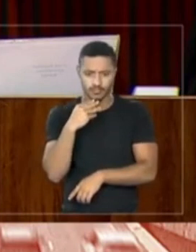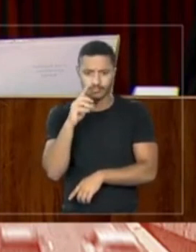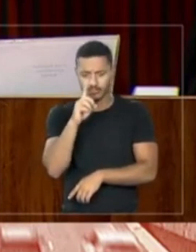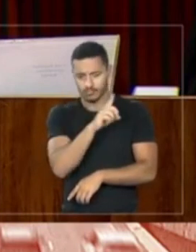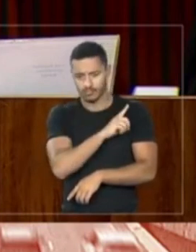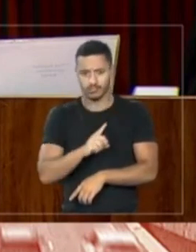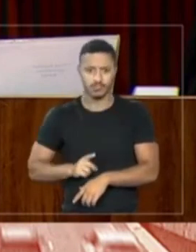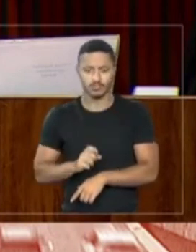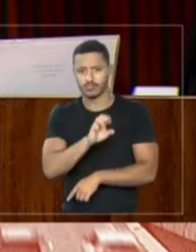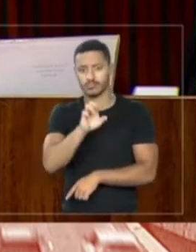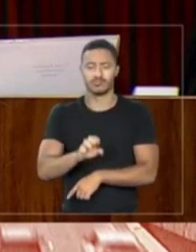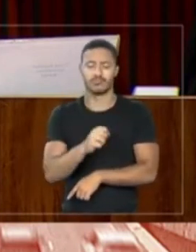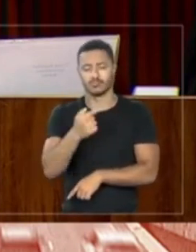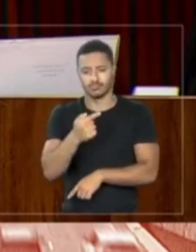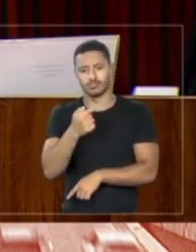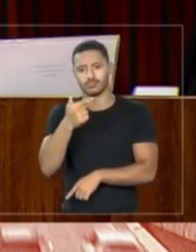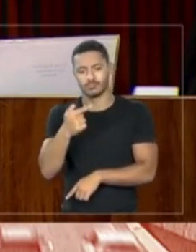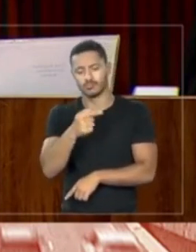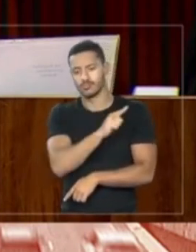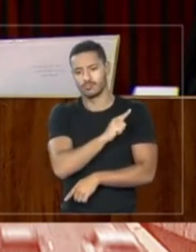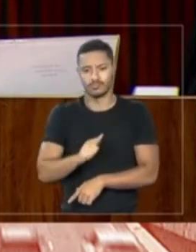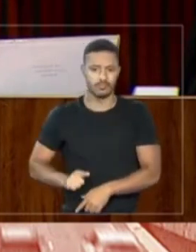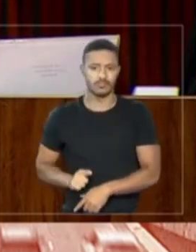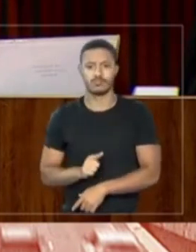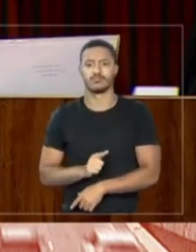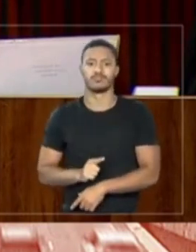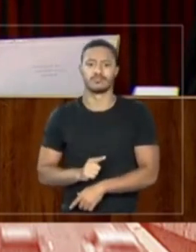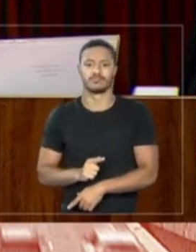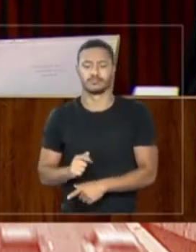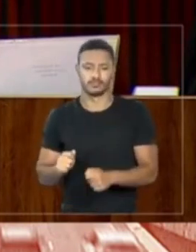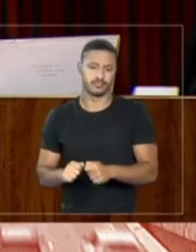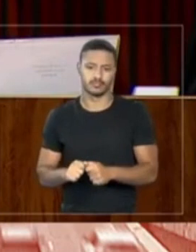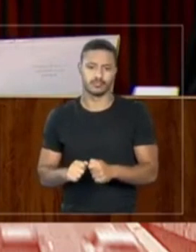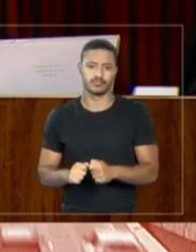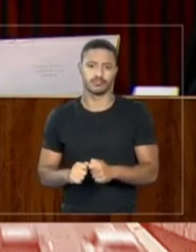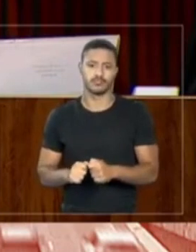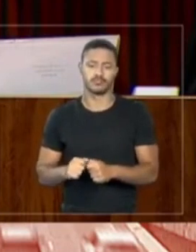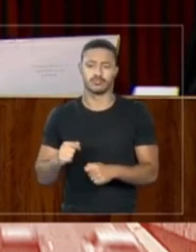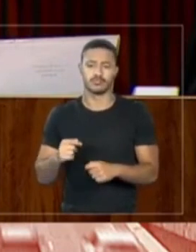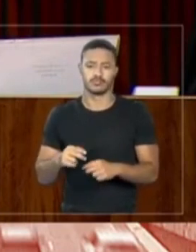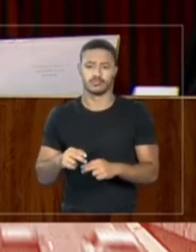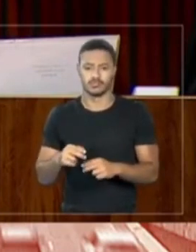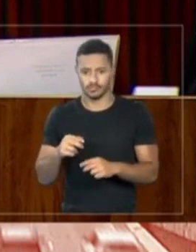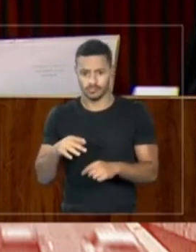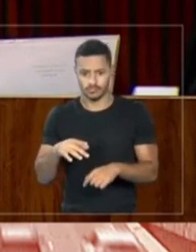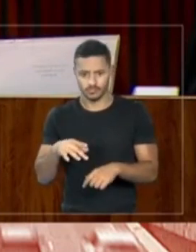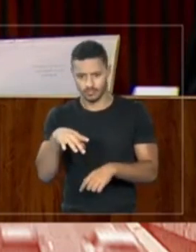Outra decisão importante que foi tomada também na segunda-feira, também ainda na presidência do Fachin, né? Foi